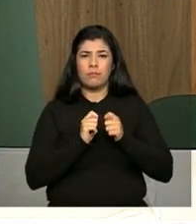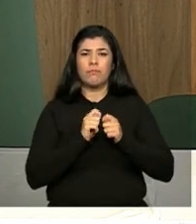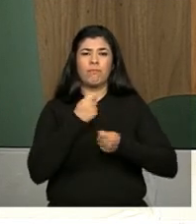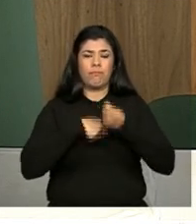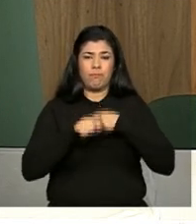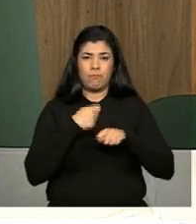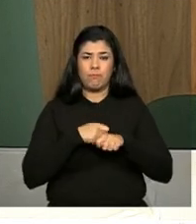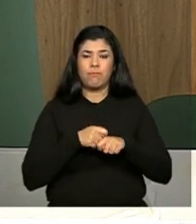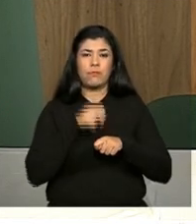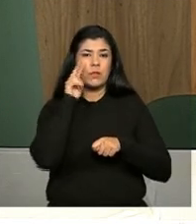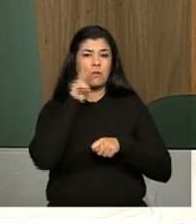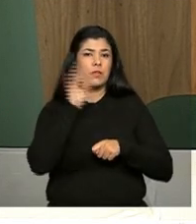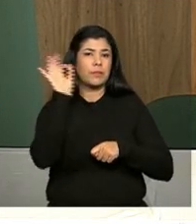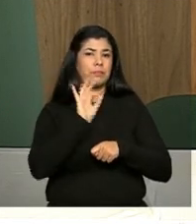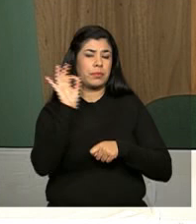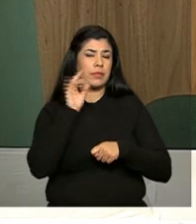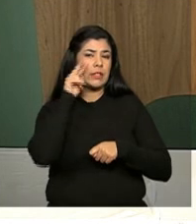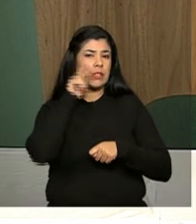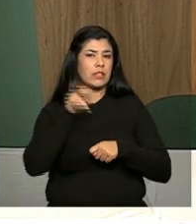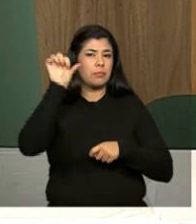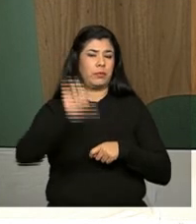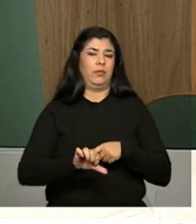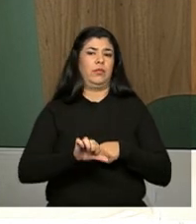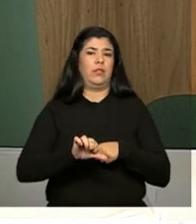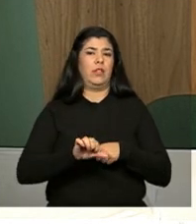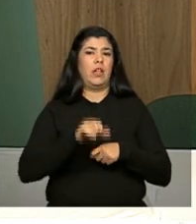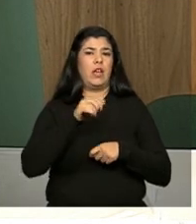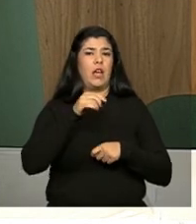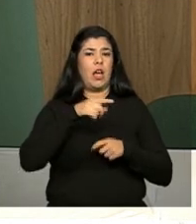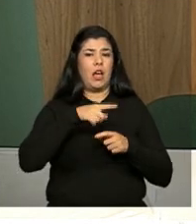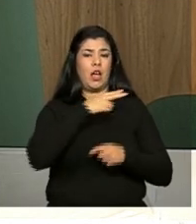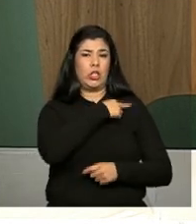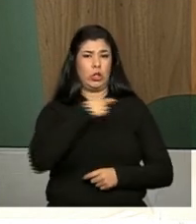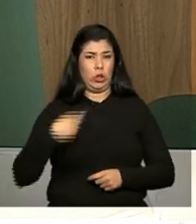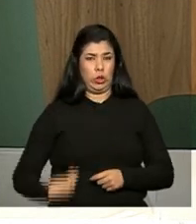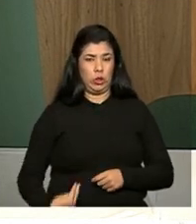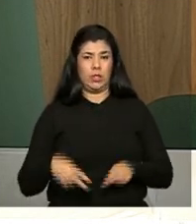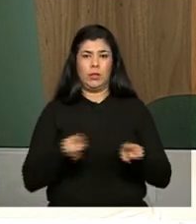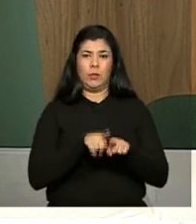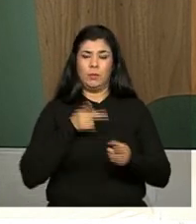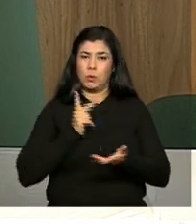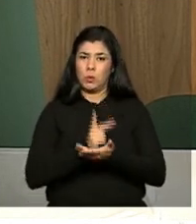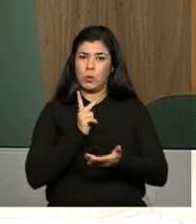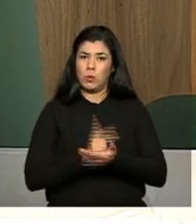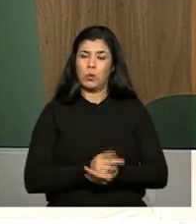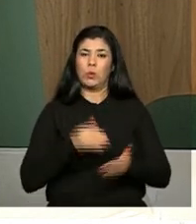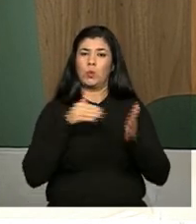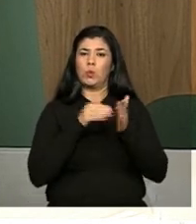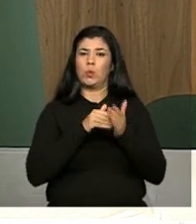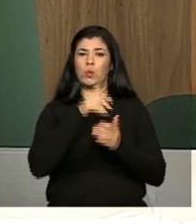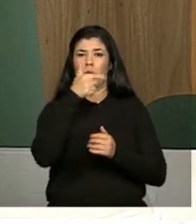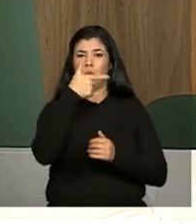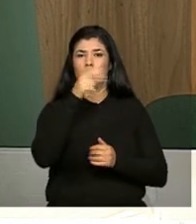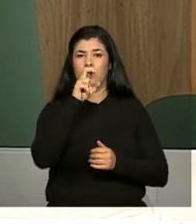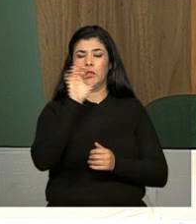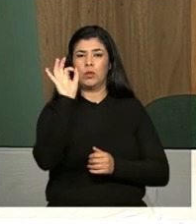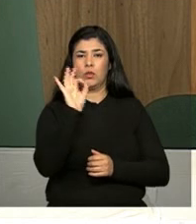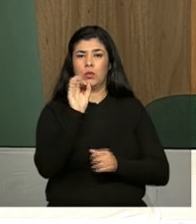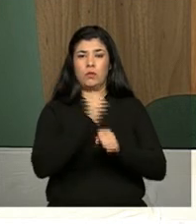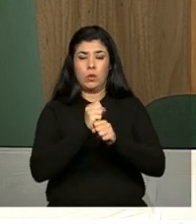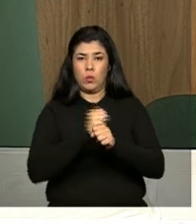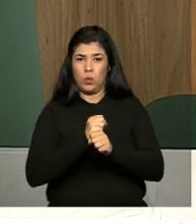teve pior desempenho de 25 anos o e continua tendo alguma desaceleração apesar de um patamar razoável